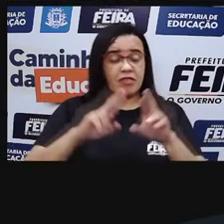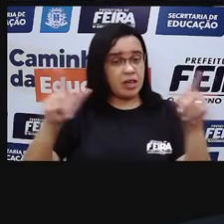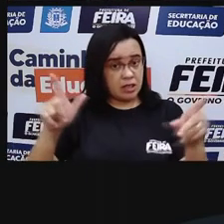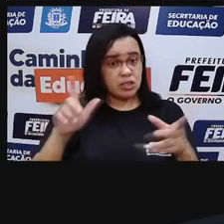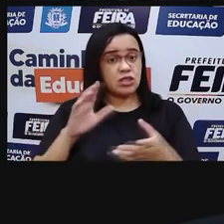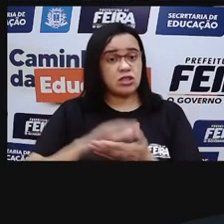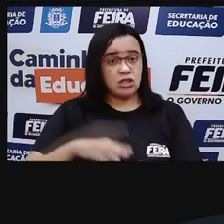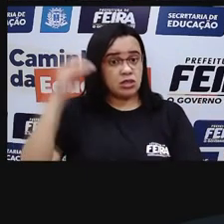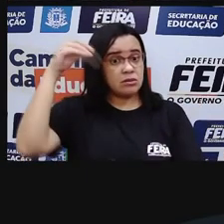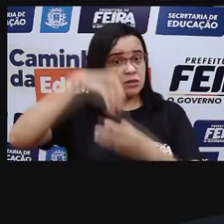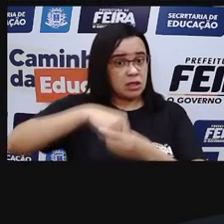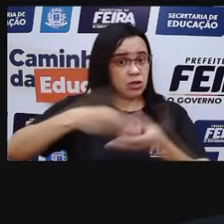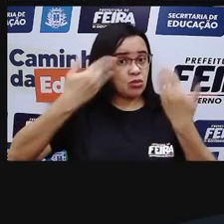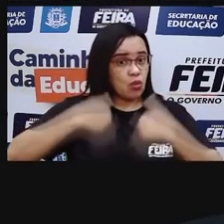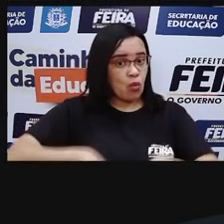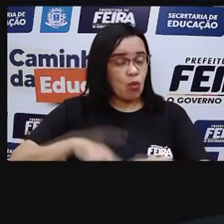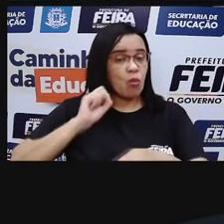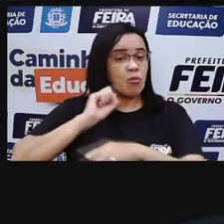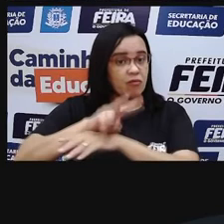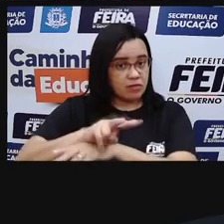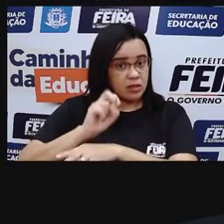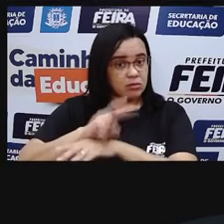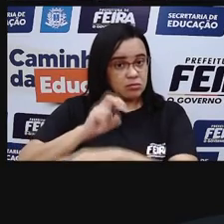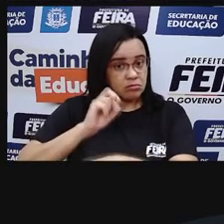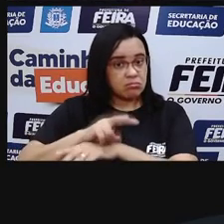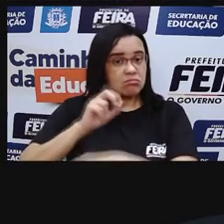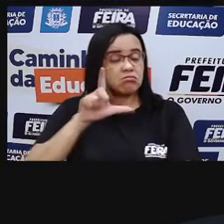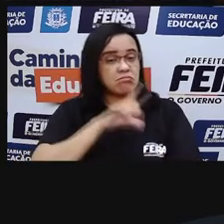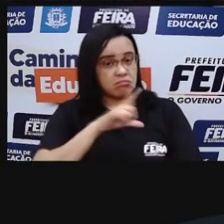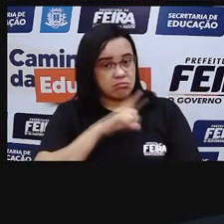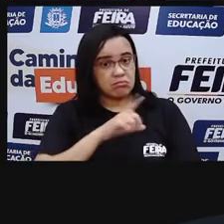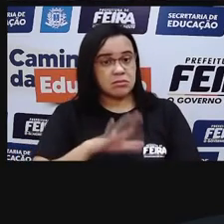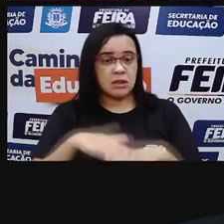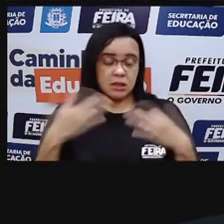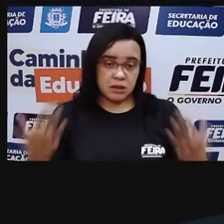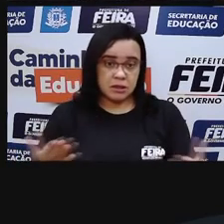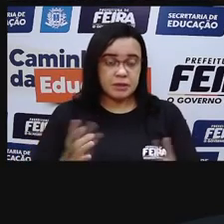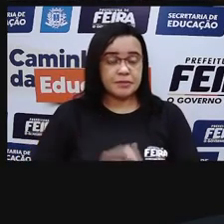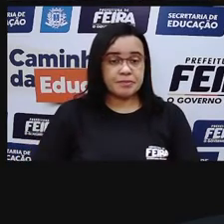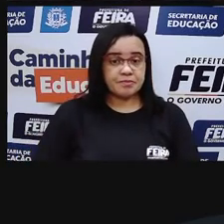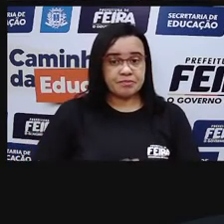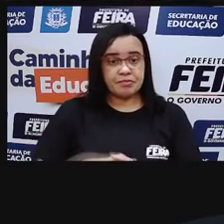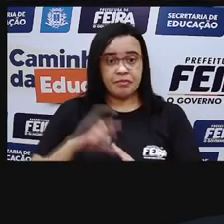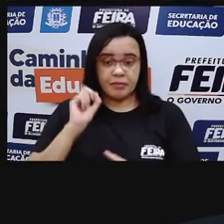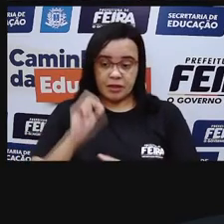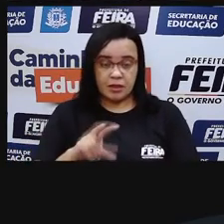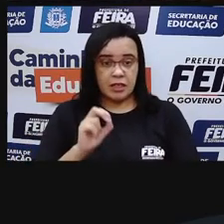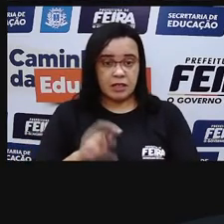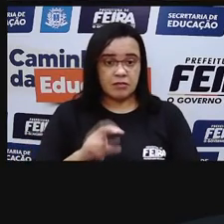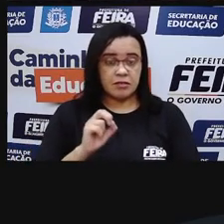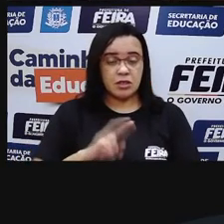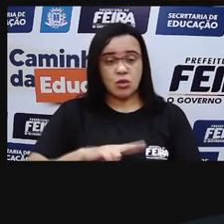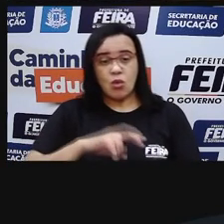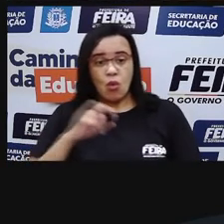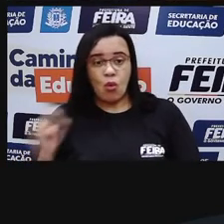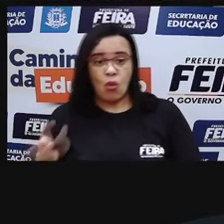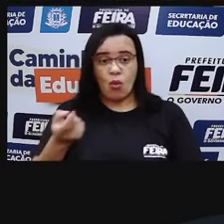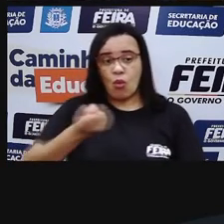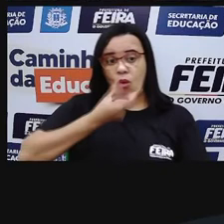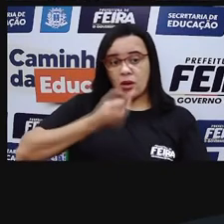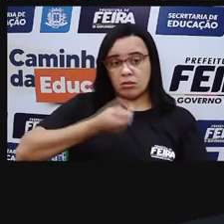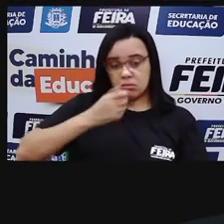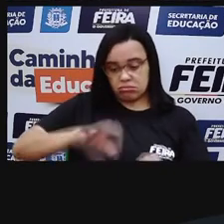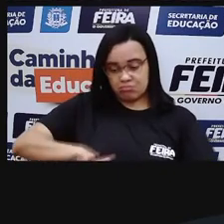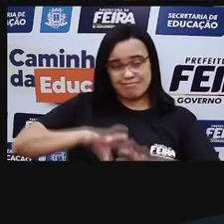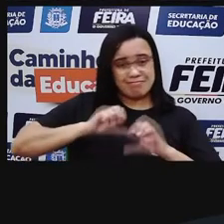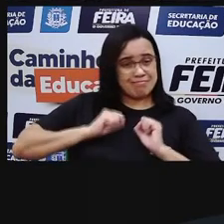no corpo desses vírus. E aí, aquele anticorpo anterior, ele vai servir, que o meu corpo produziu, vai